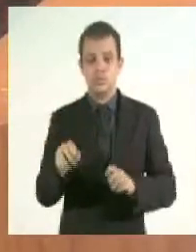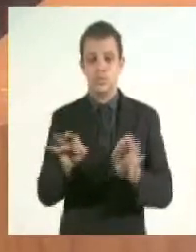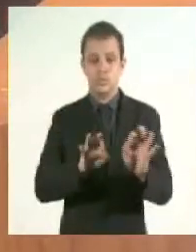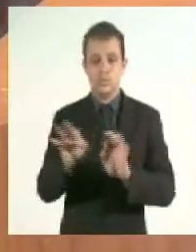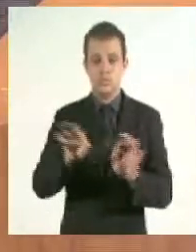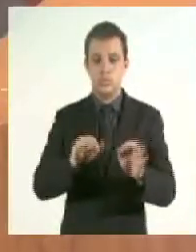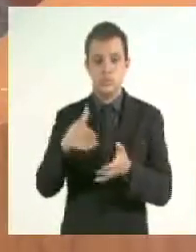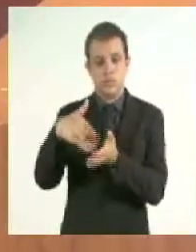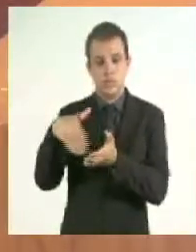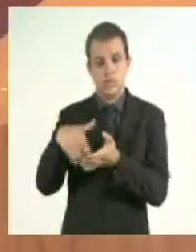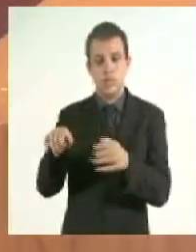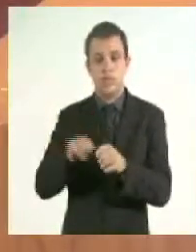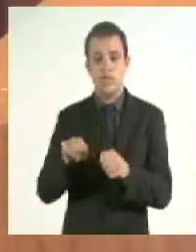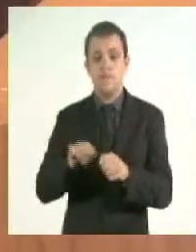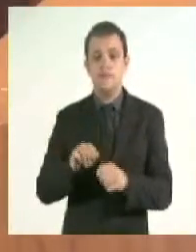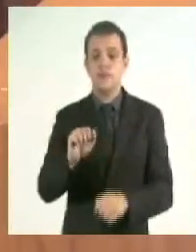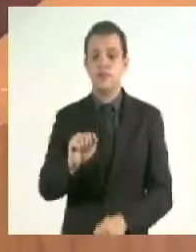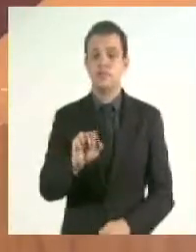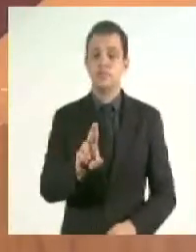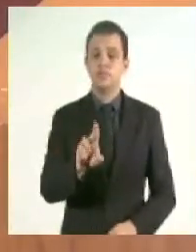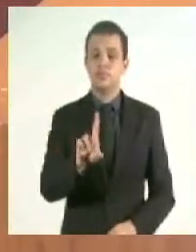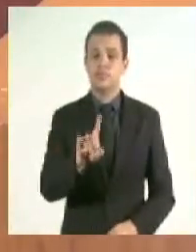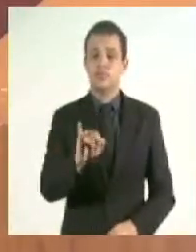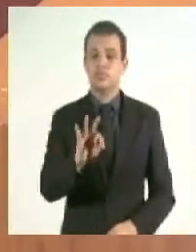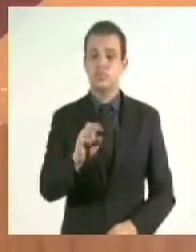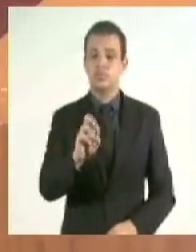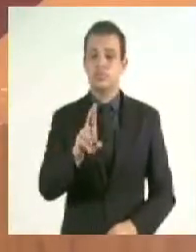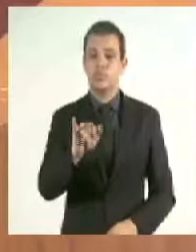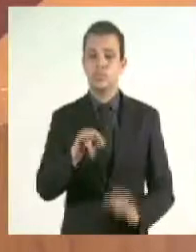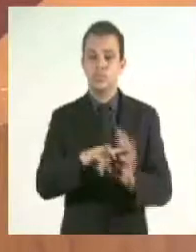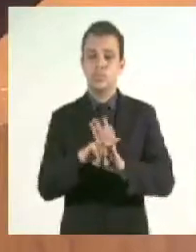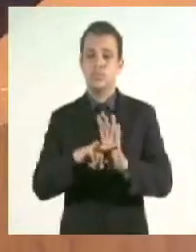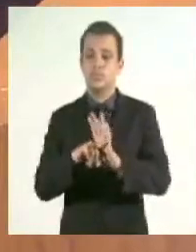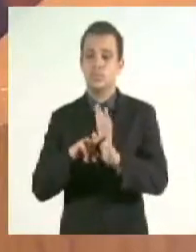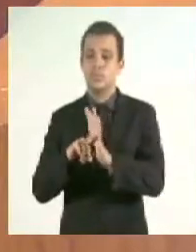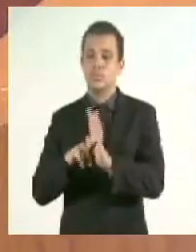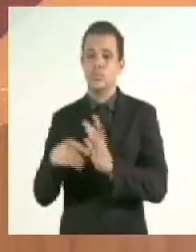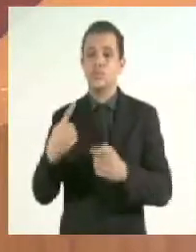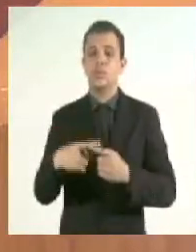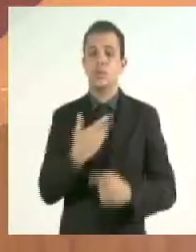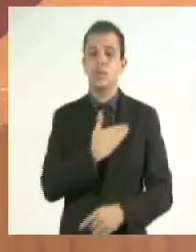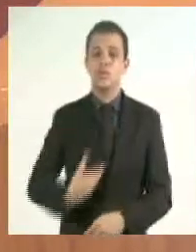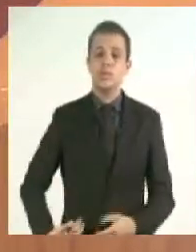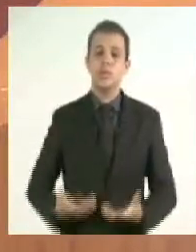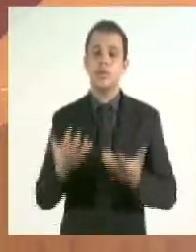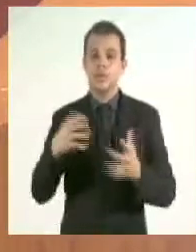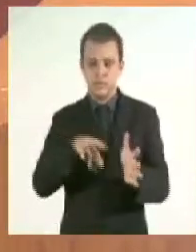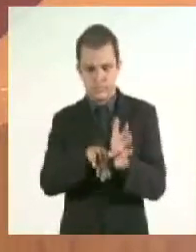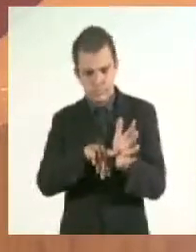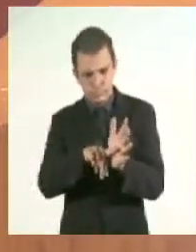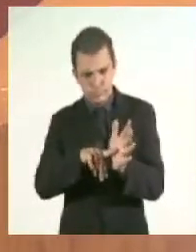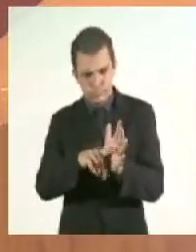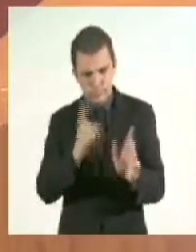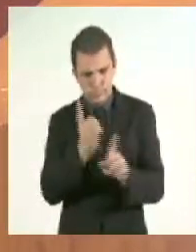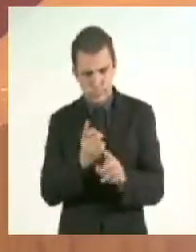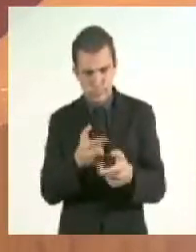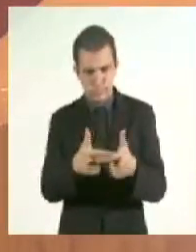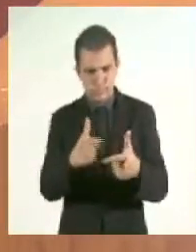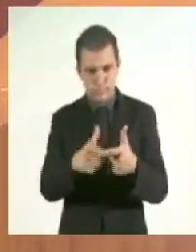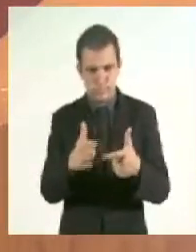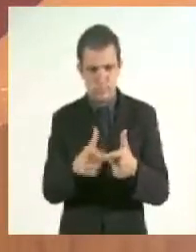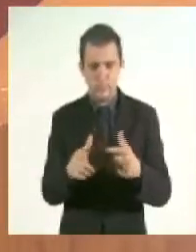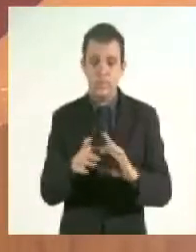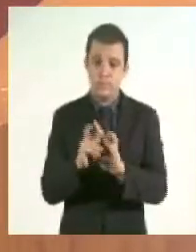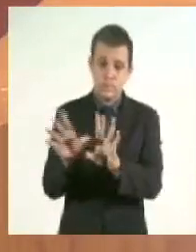que o governador está querendo procurar coisas e achar coisas. Claro que ele está querendo. Então deixe que os auditores façam o seu